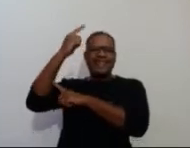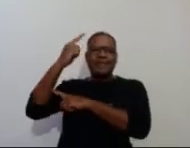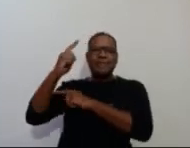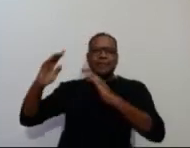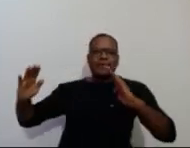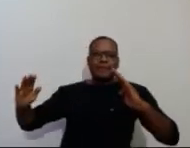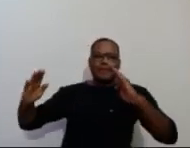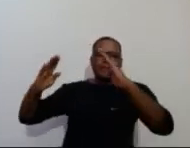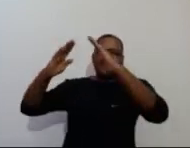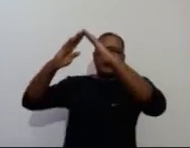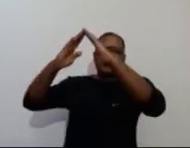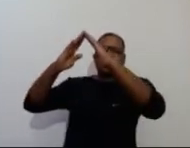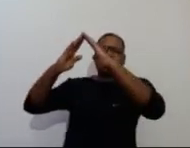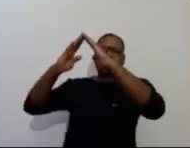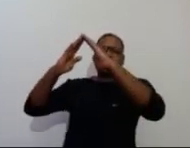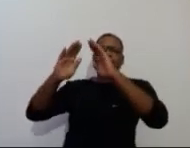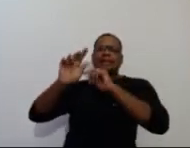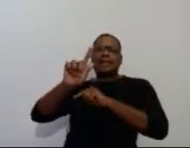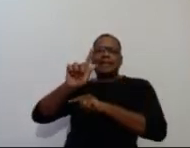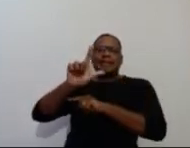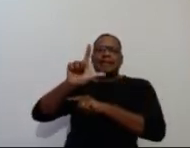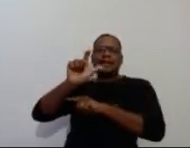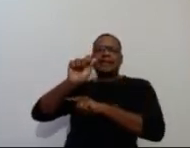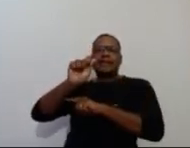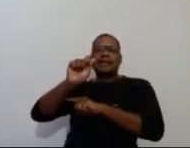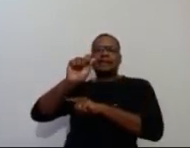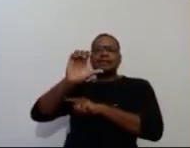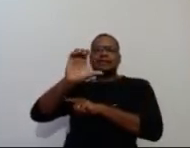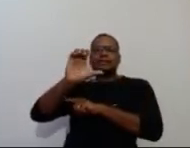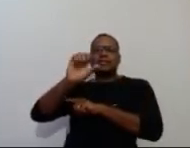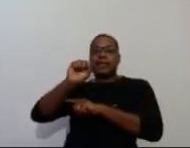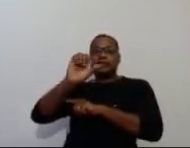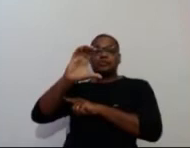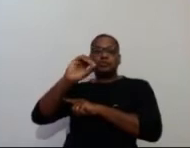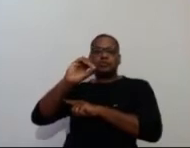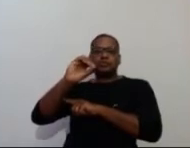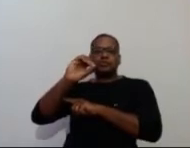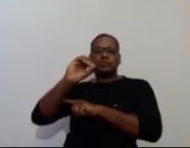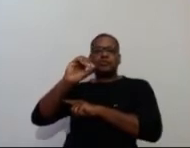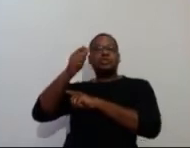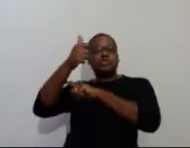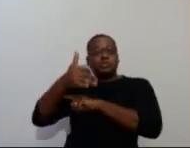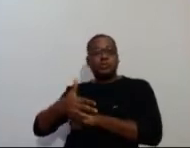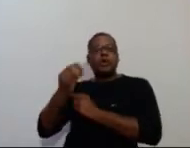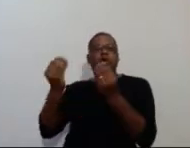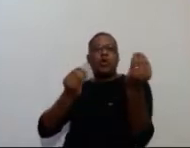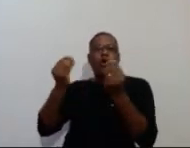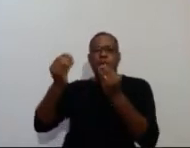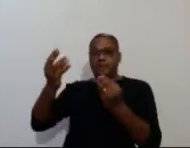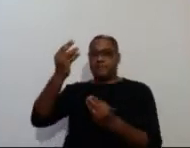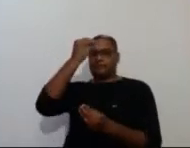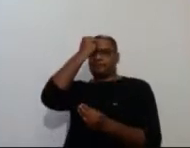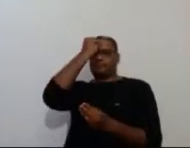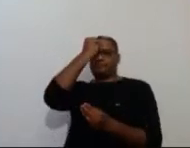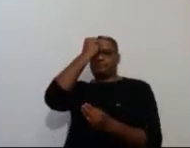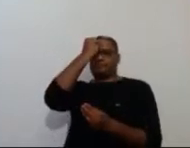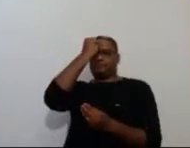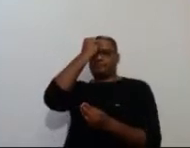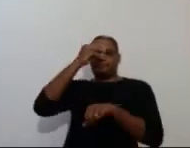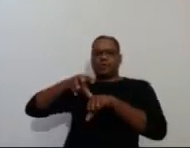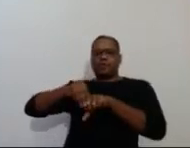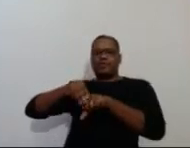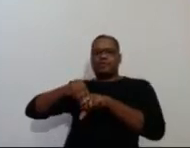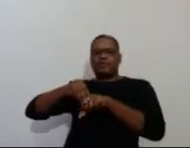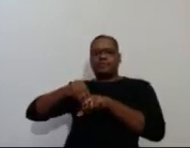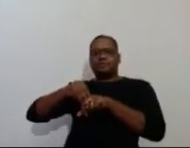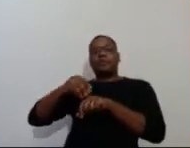de Glasser fala de como a gente fixa o conhecimento. E muita gente fixa o conhecimento escutando. Eu tenho uma aluna que diz